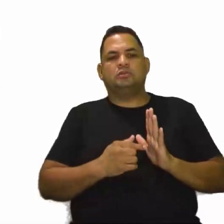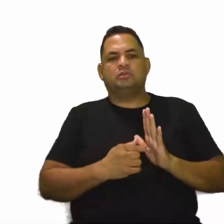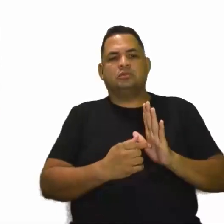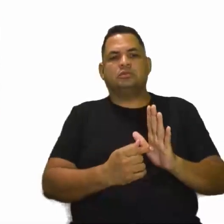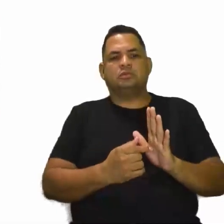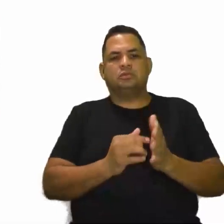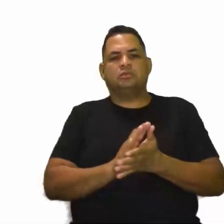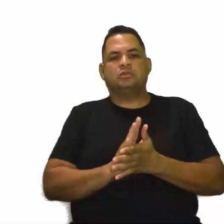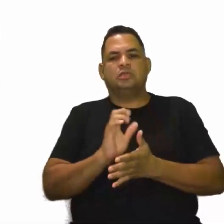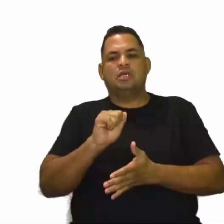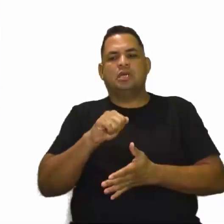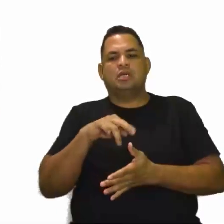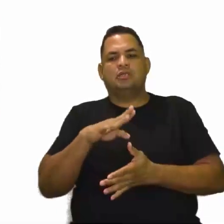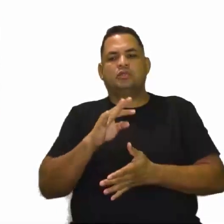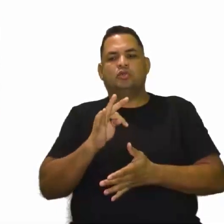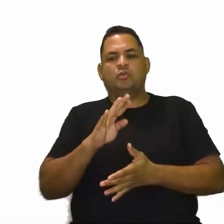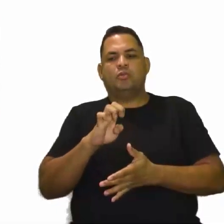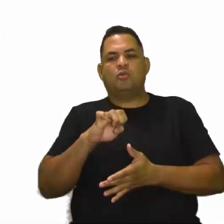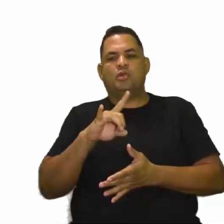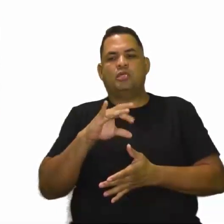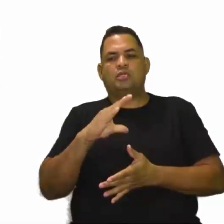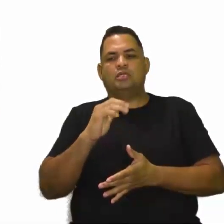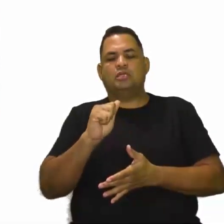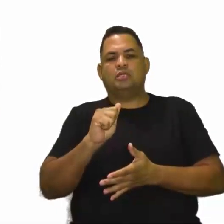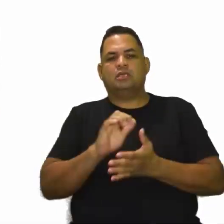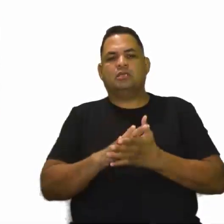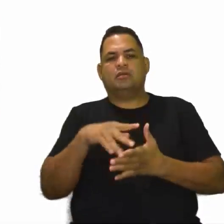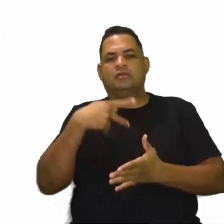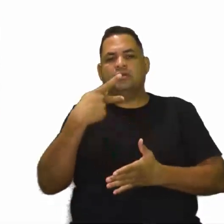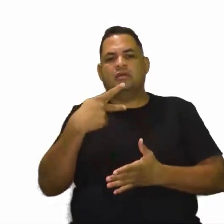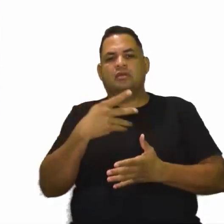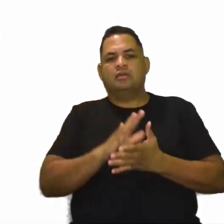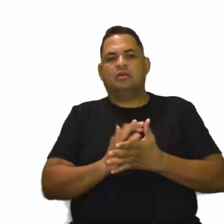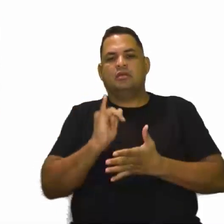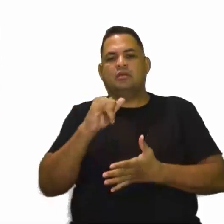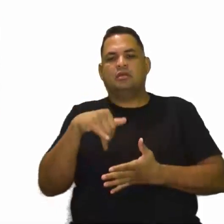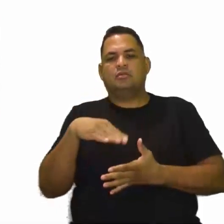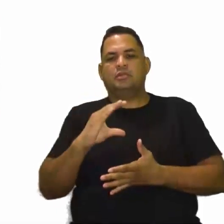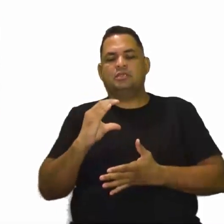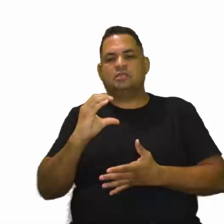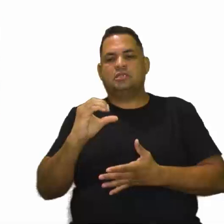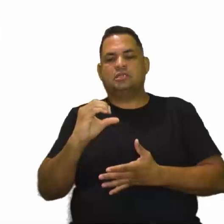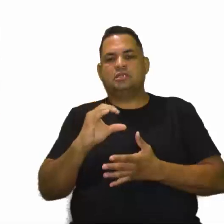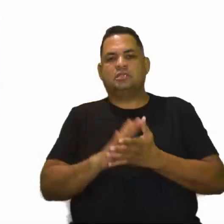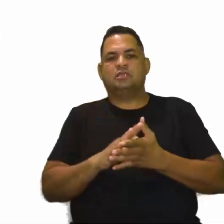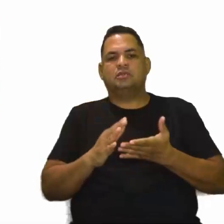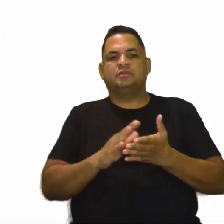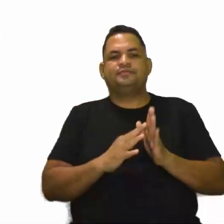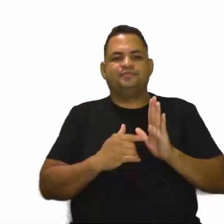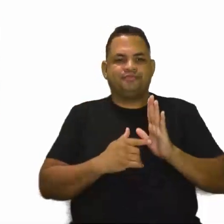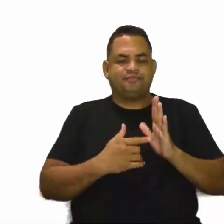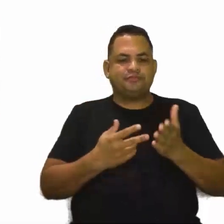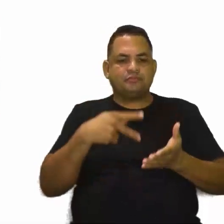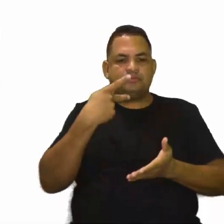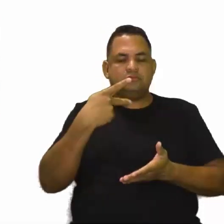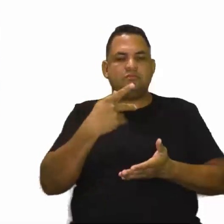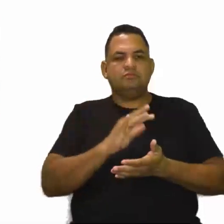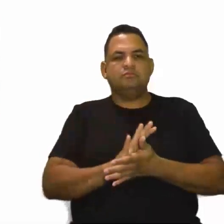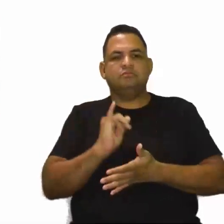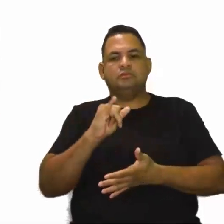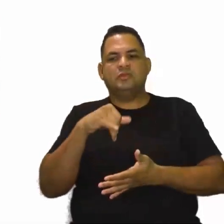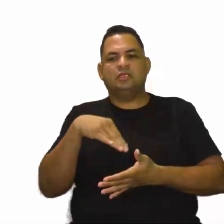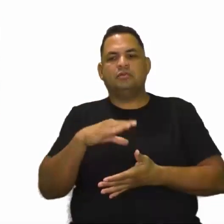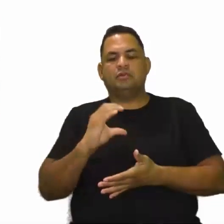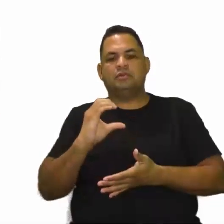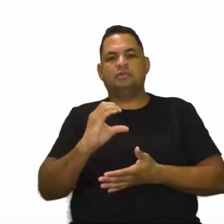trouxemos a antropometria, falamos do IMC, né? Então, nós destacamos a importância do índice de